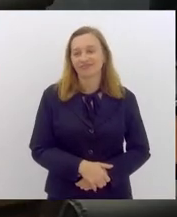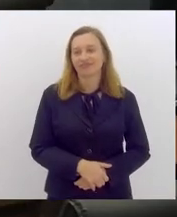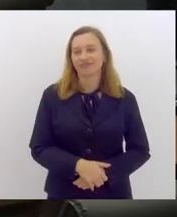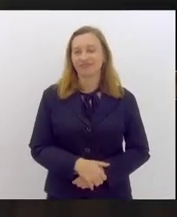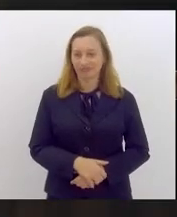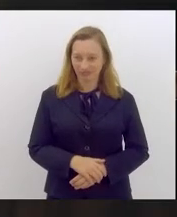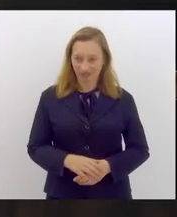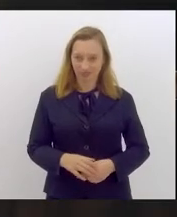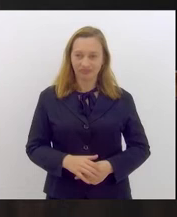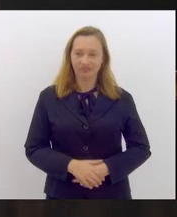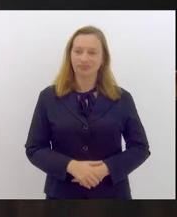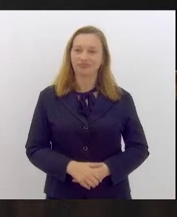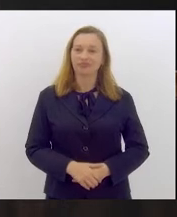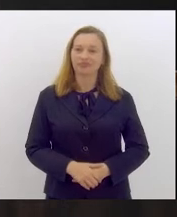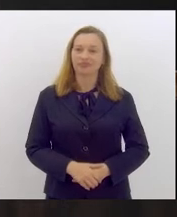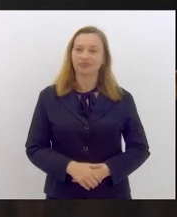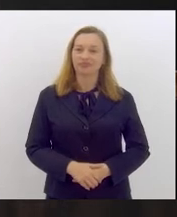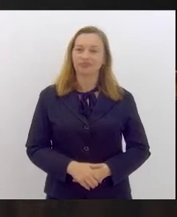Com os pareceres emitidos,